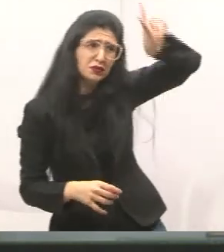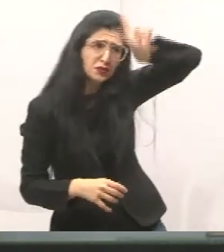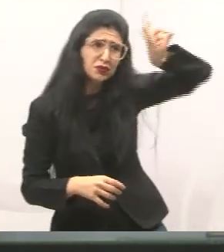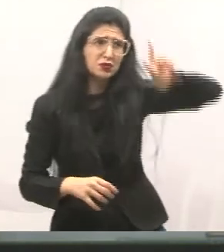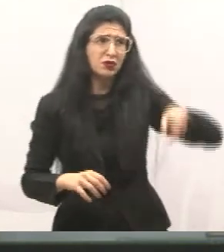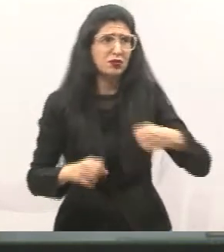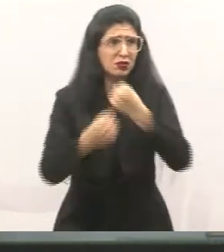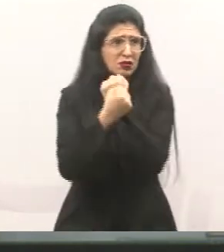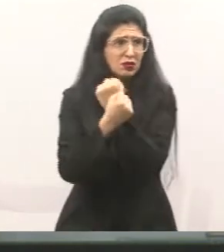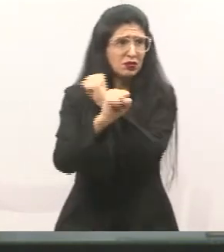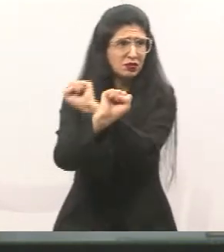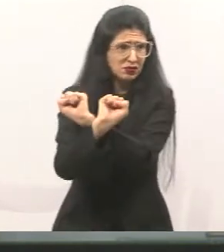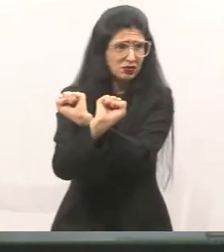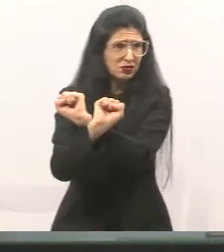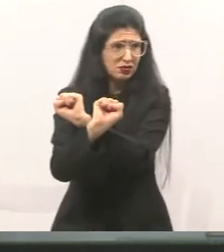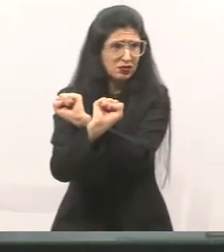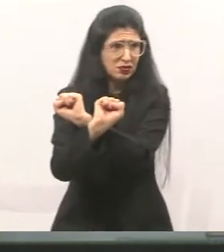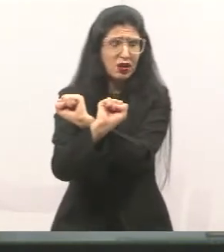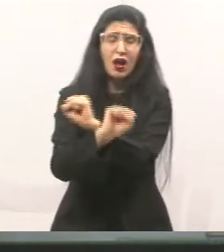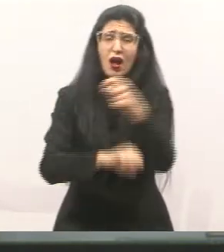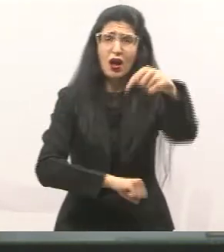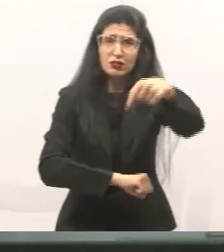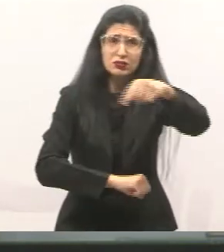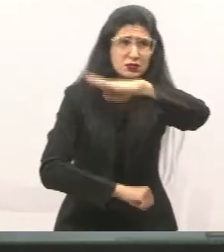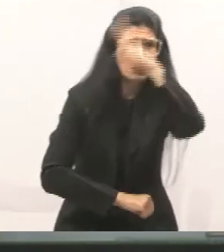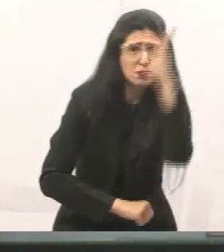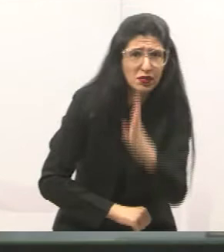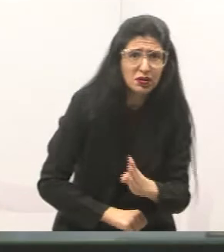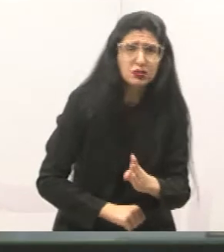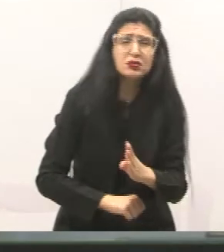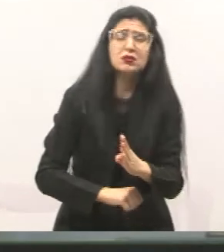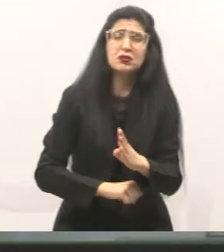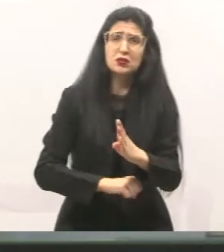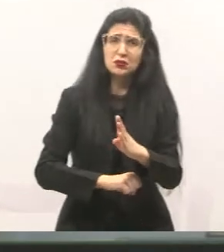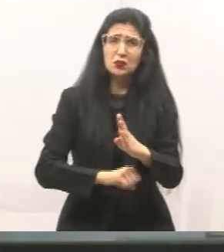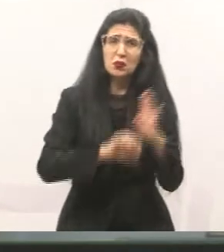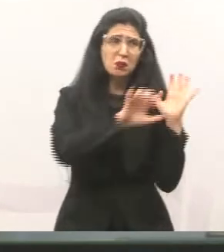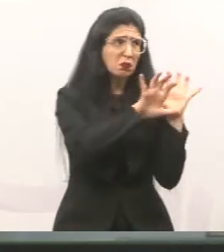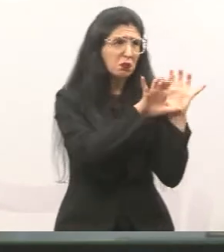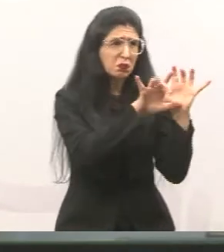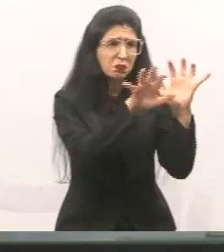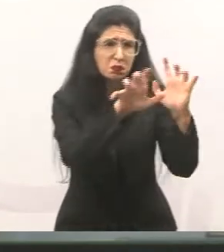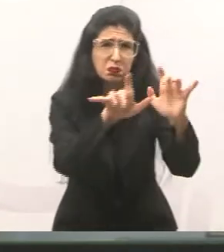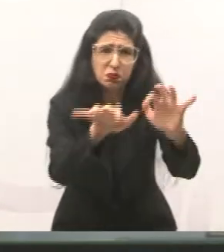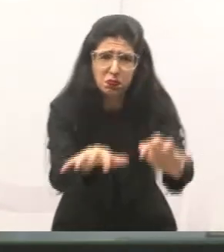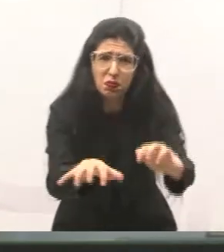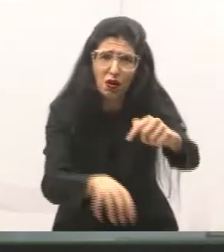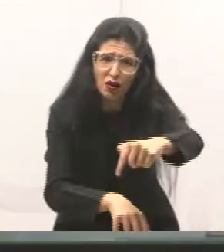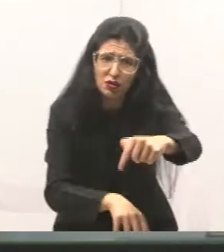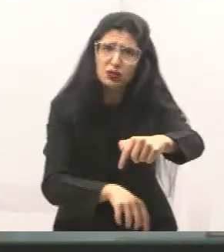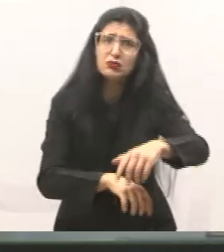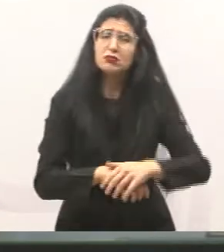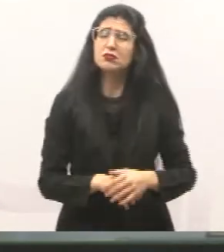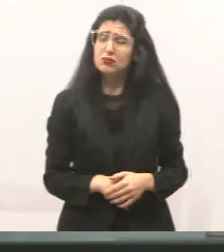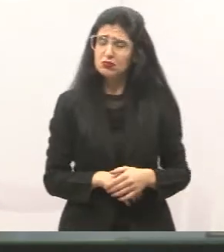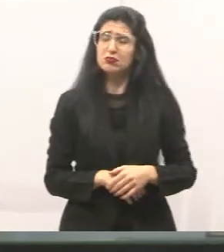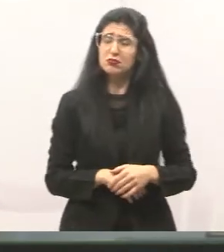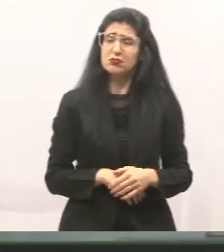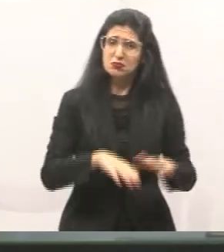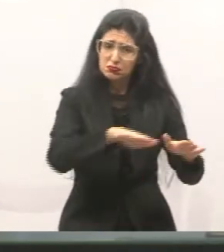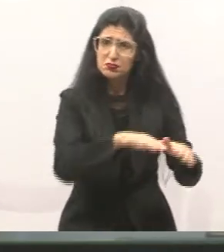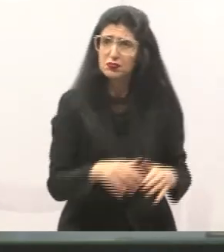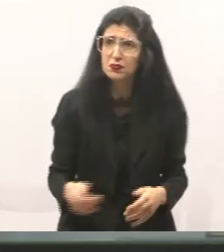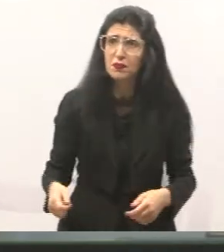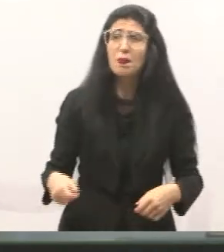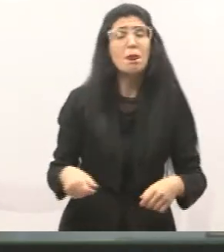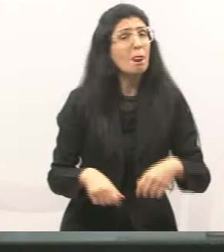construiu a base do Brasil. E devemos continuar valorizando, pois é inegável sermos mais